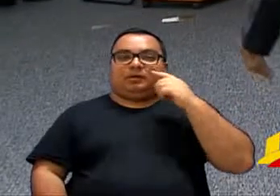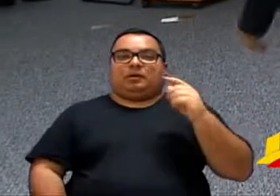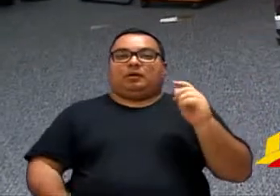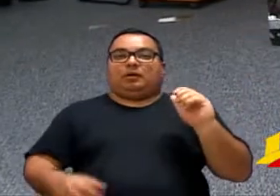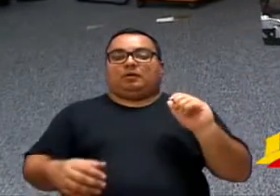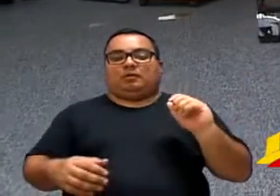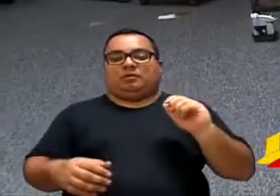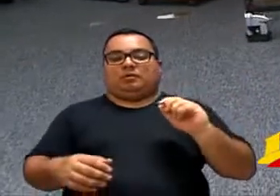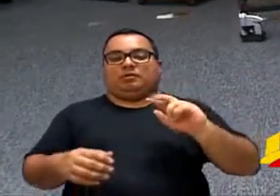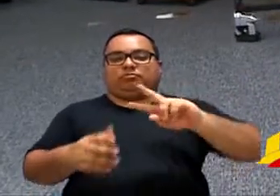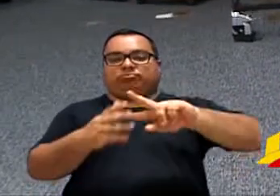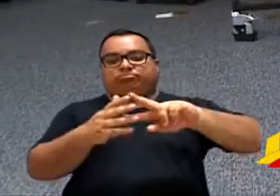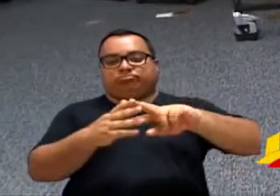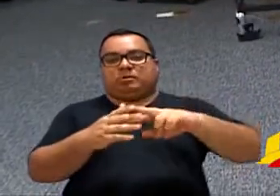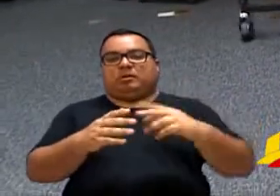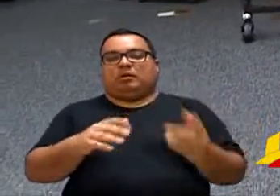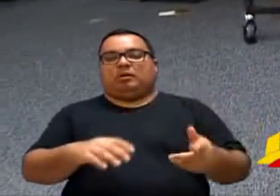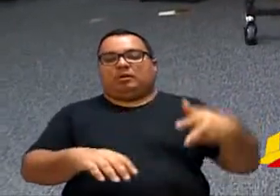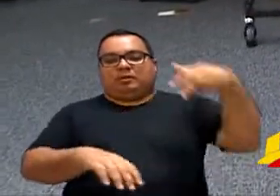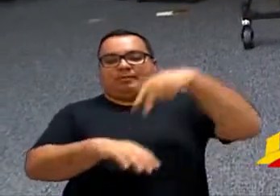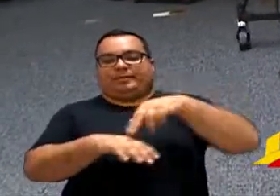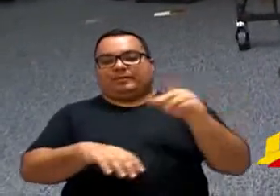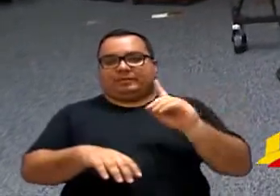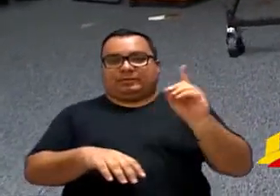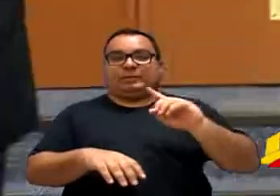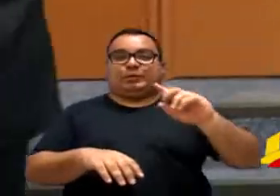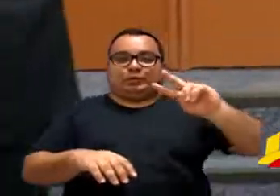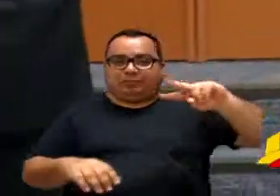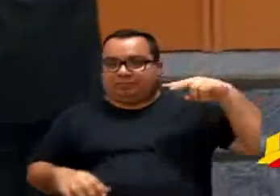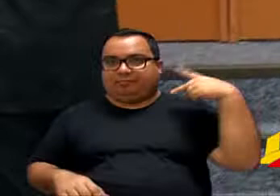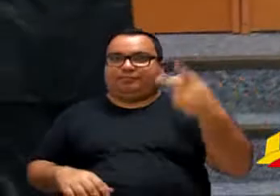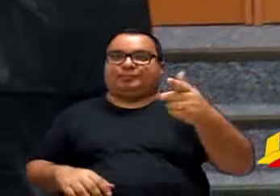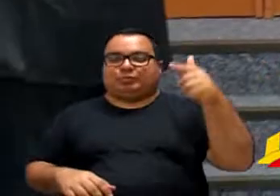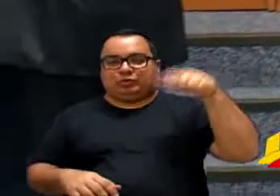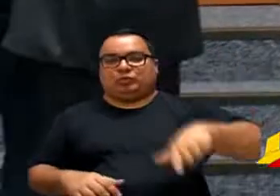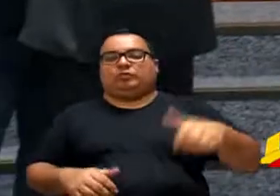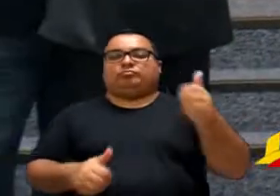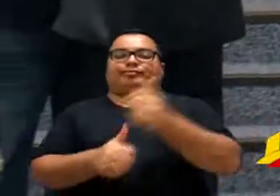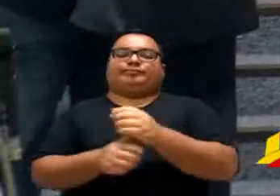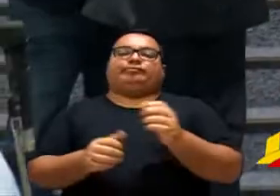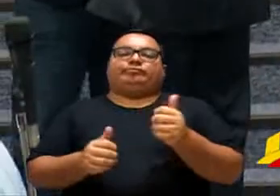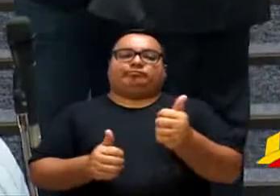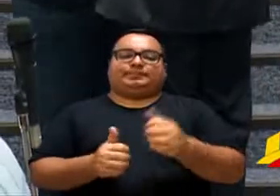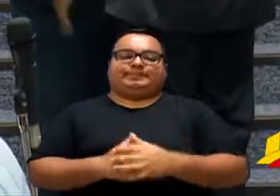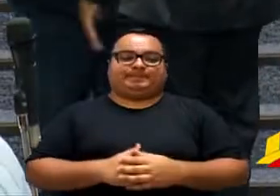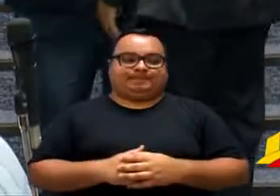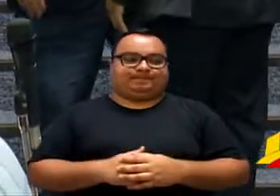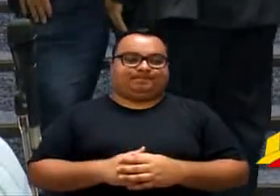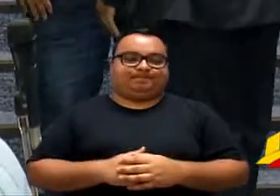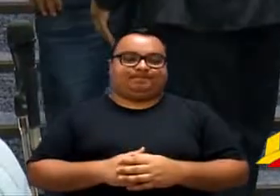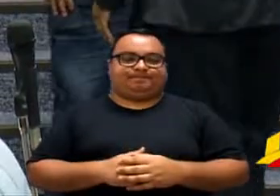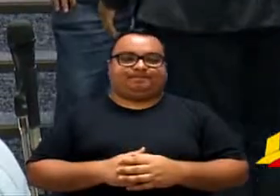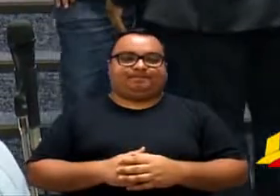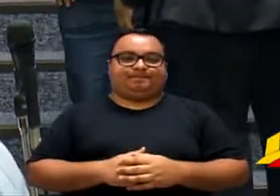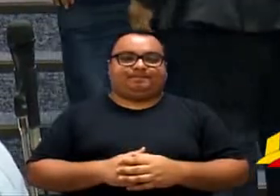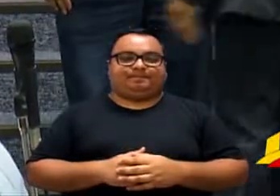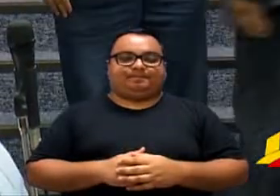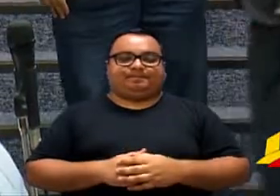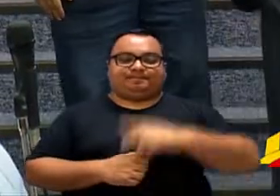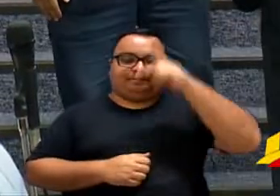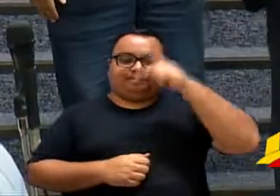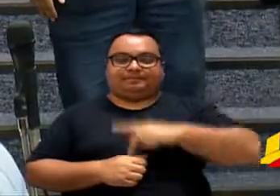pelo PL para Assembleia Legislativa de São Paulo recebendo homenagem aqui de autoria do presidente